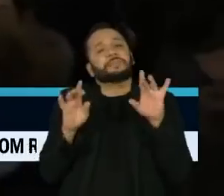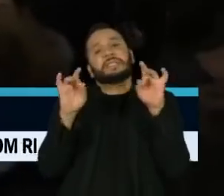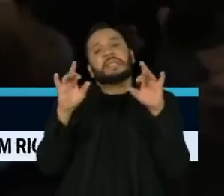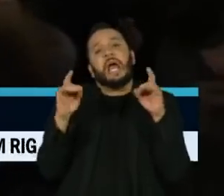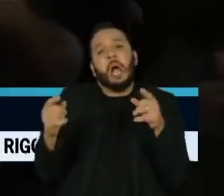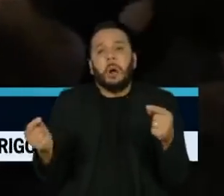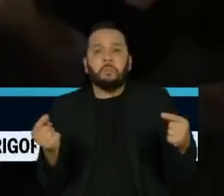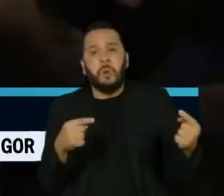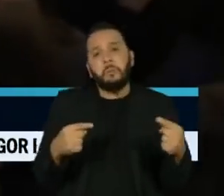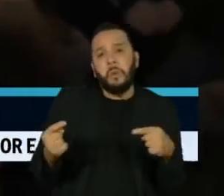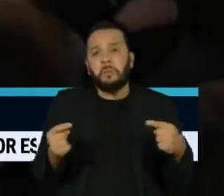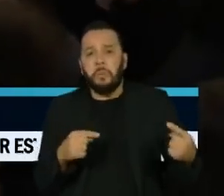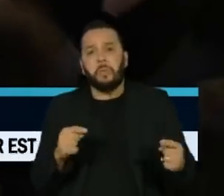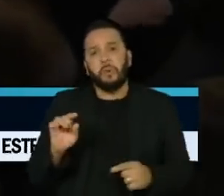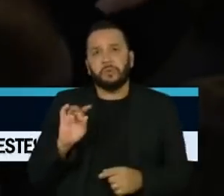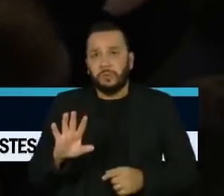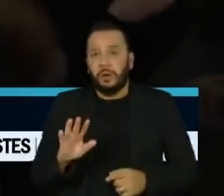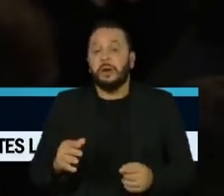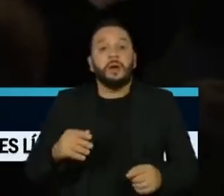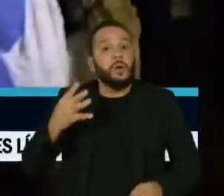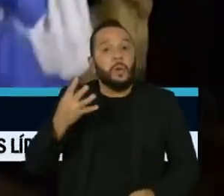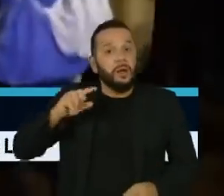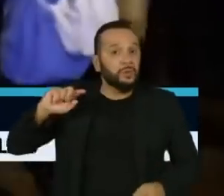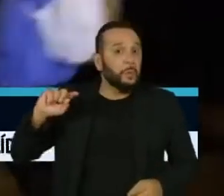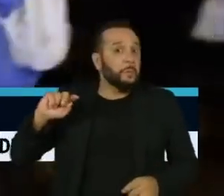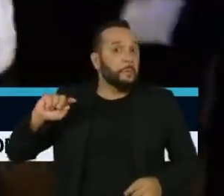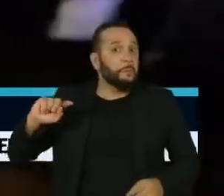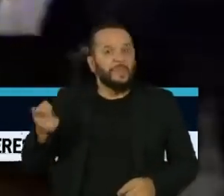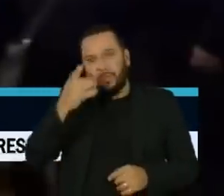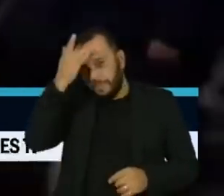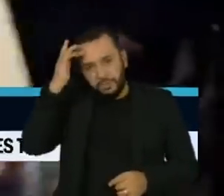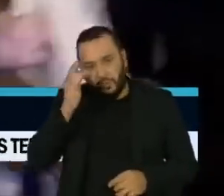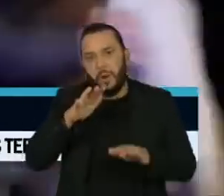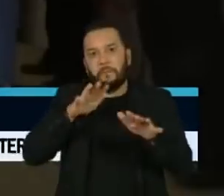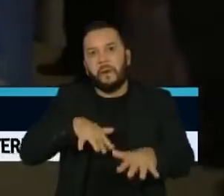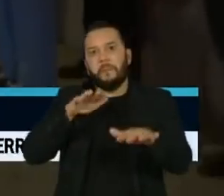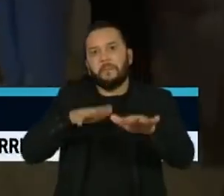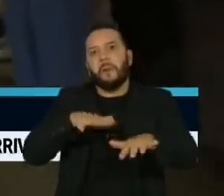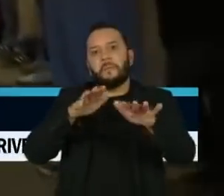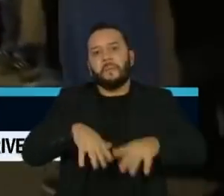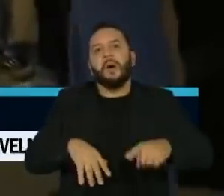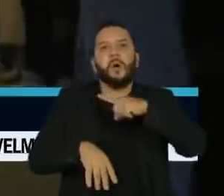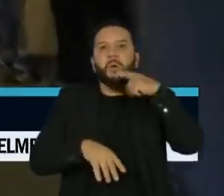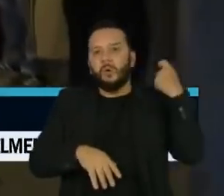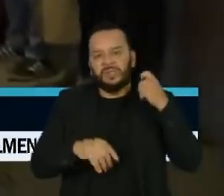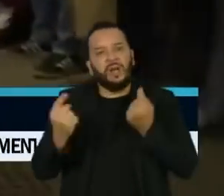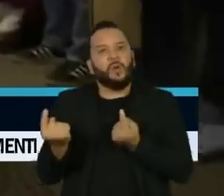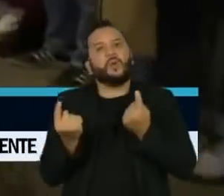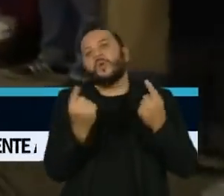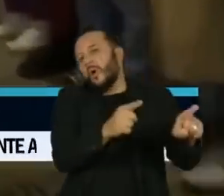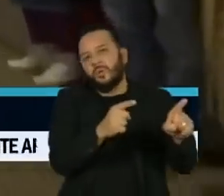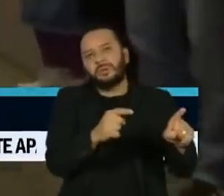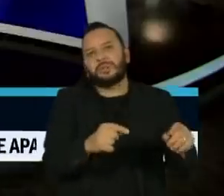especial mais de quatro mil manifestantes que saíram às ruas do país para protestar contra o conflito já foram